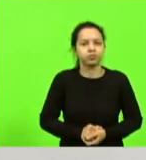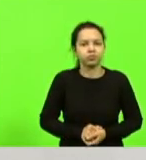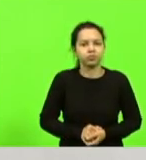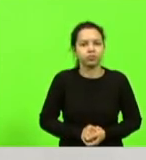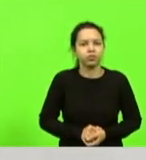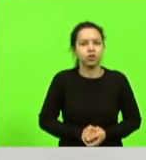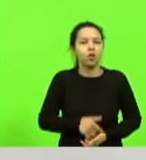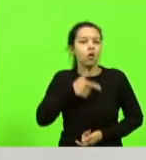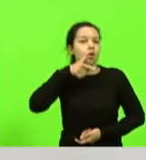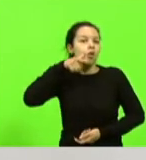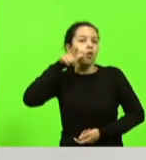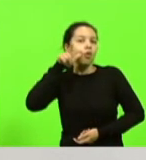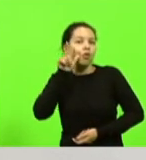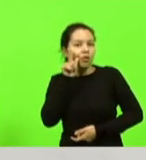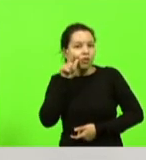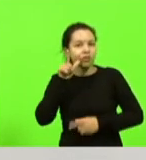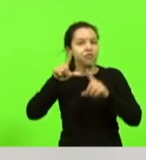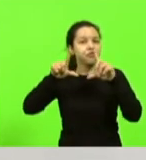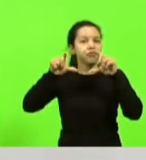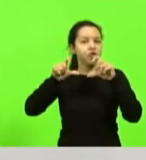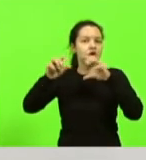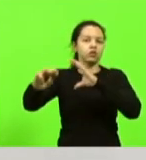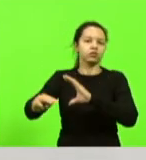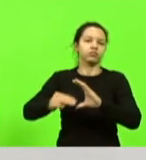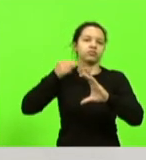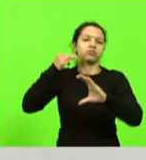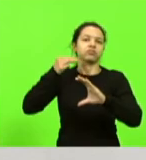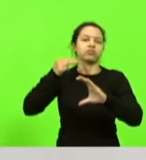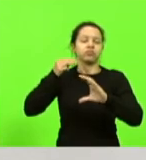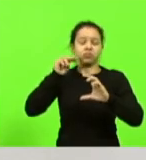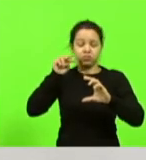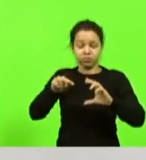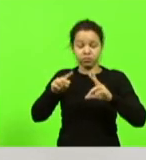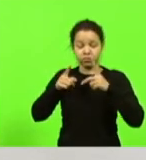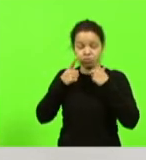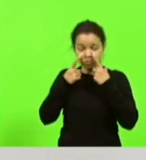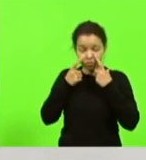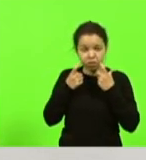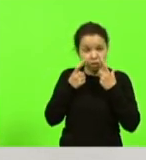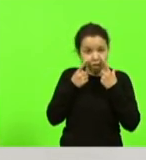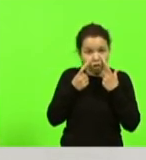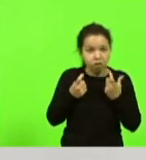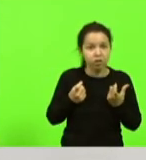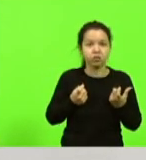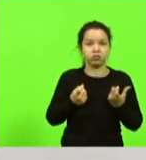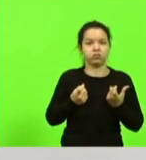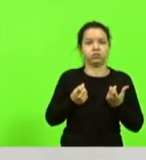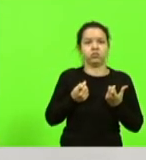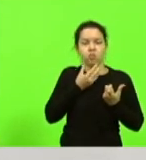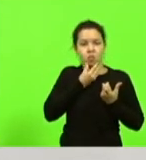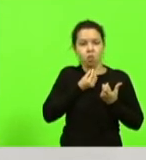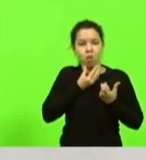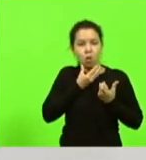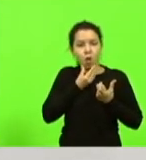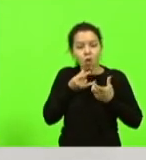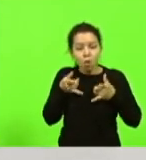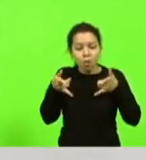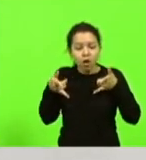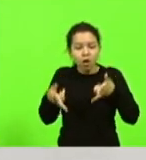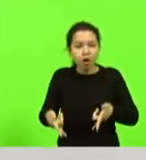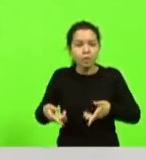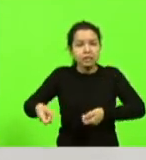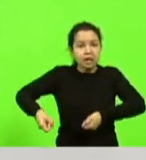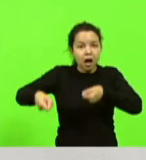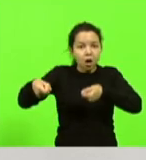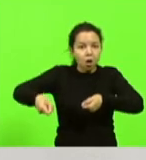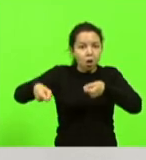Ontem recebi uma foto ali de chorar. Sujeito deitado na cama, um monte de sacola de plástico em volta, esperando que uma alma o levasse